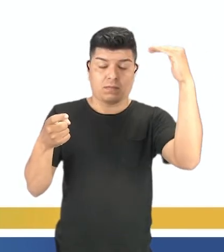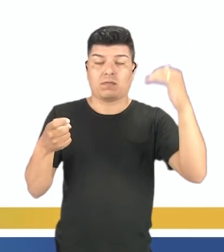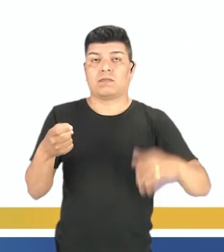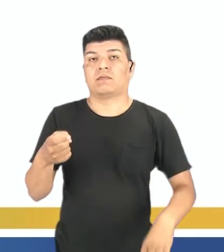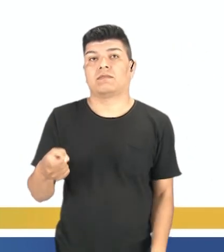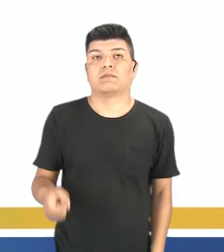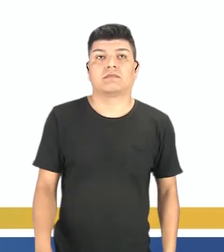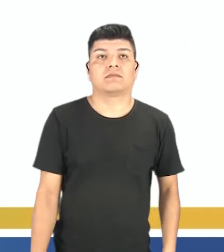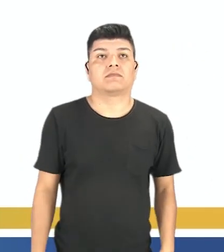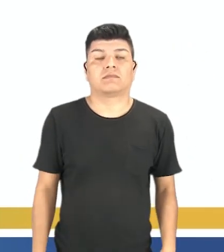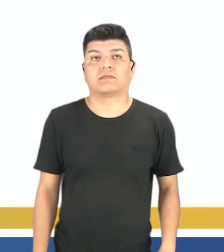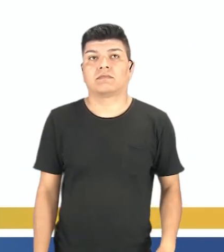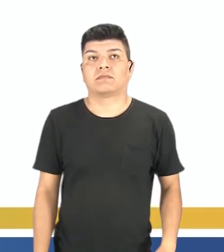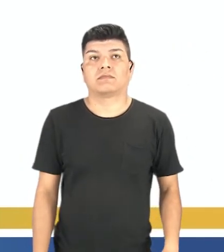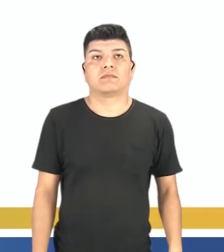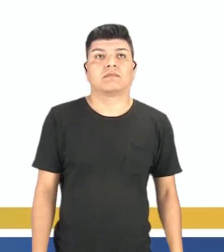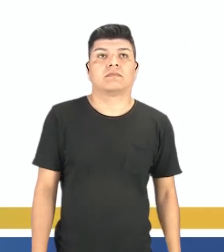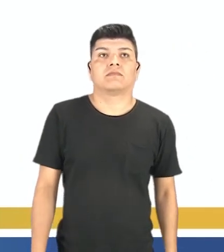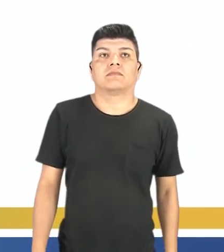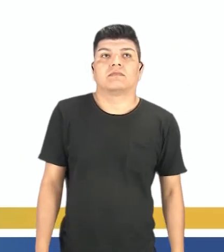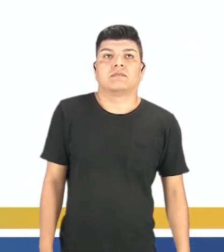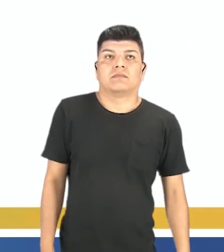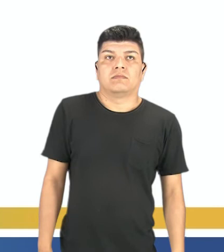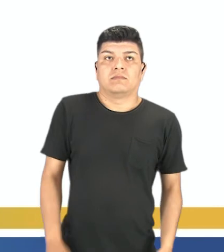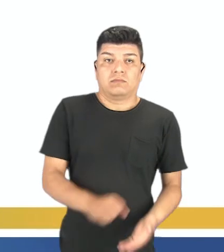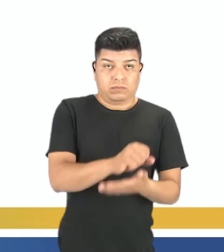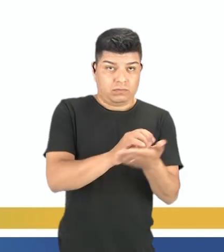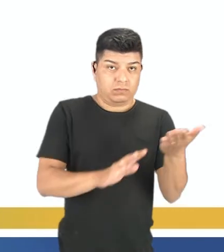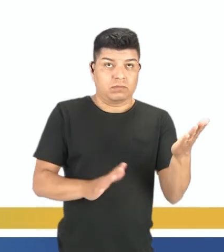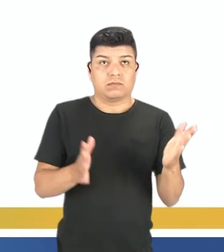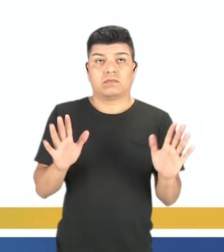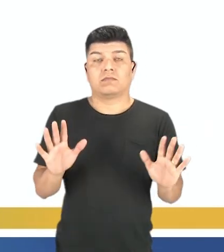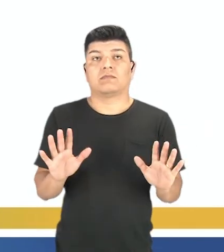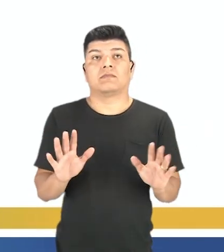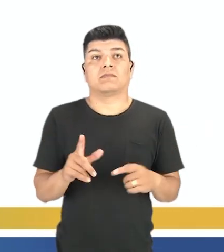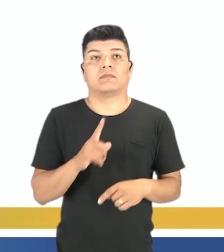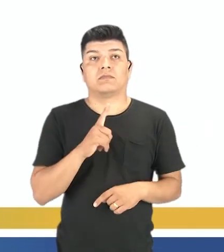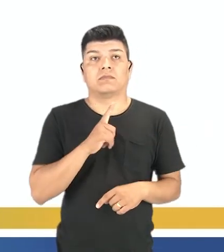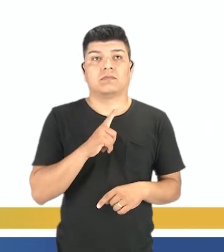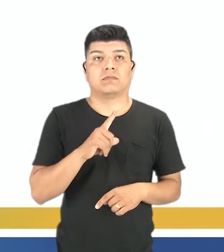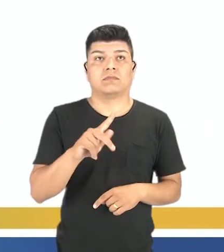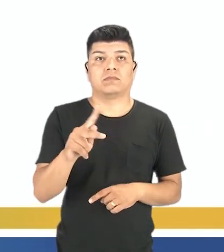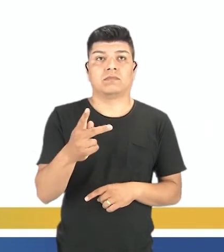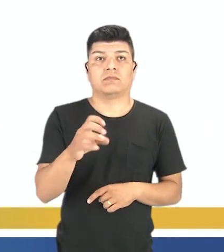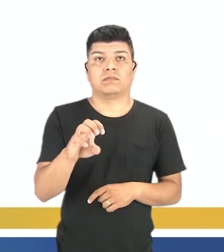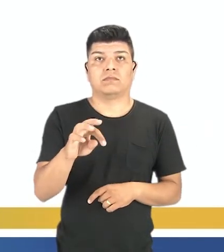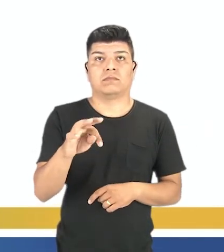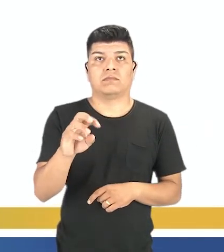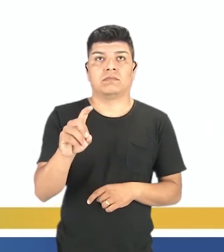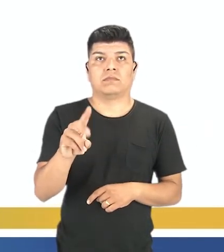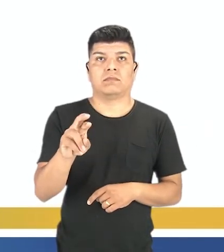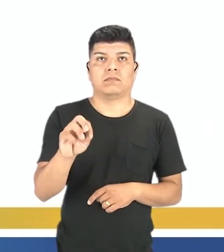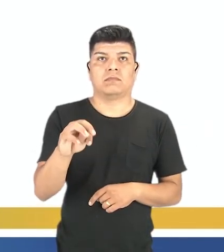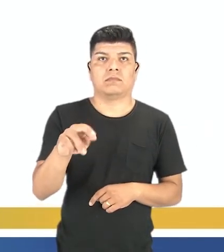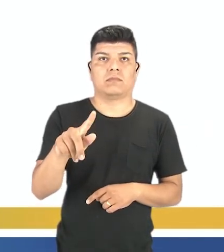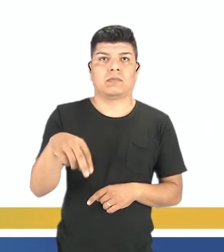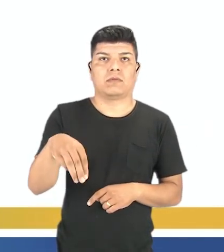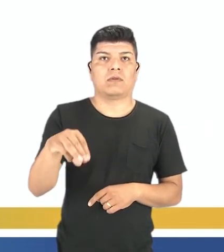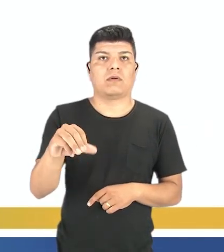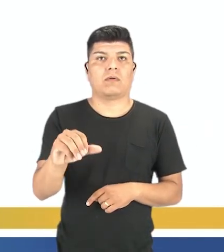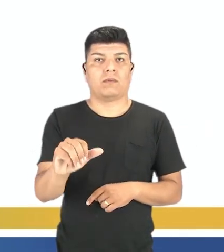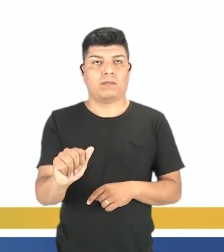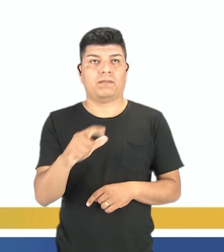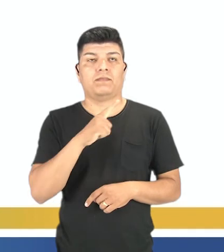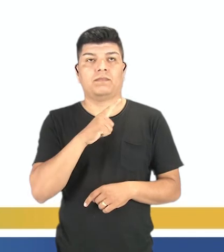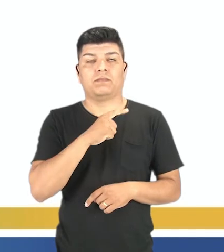Então vamos ver aqui a questão, tá? Nesse caso aqui, ó, a gente tem o heredograma, né, mostrando que eu tenho